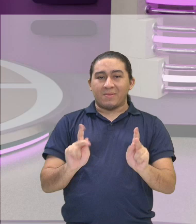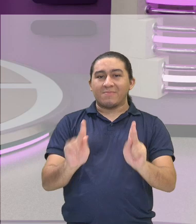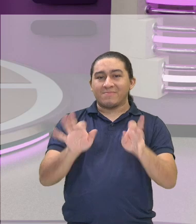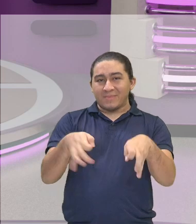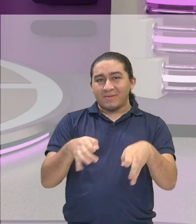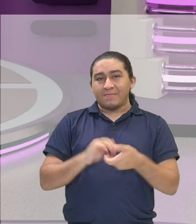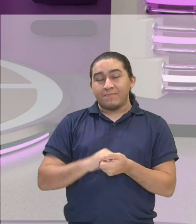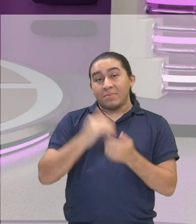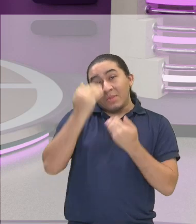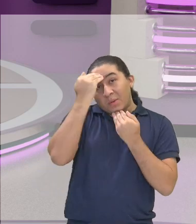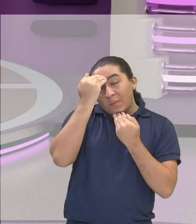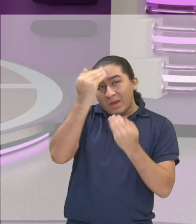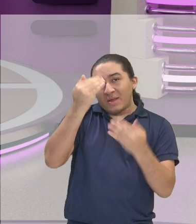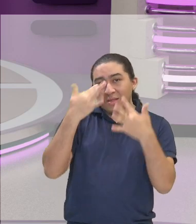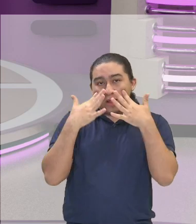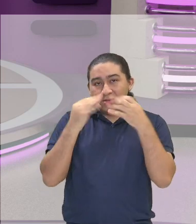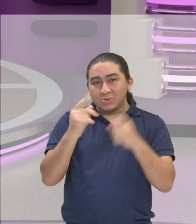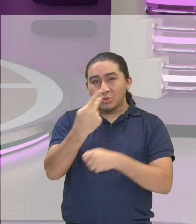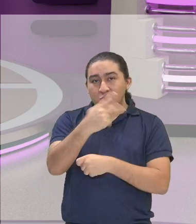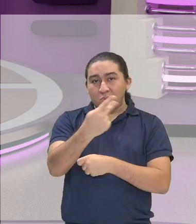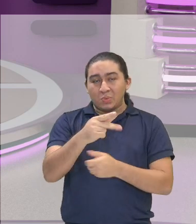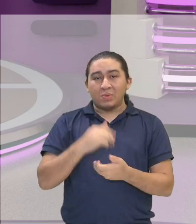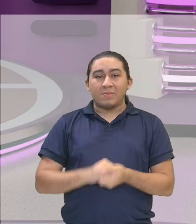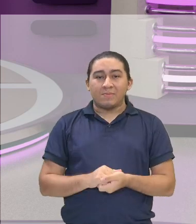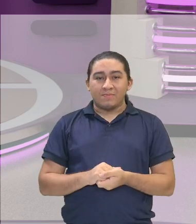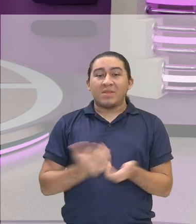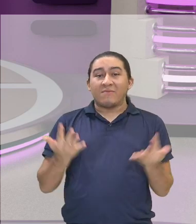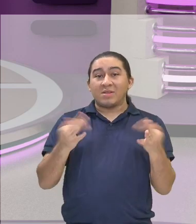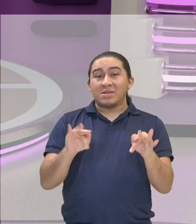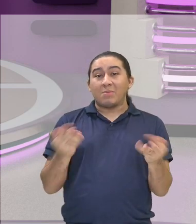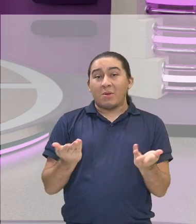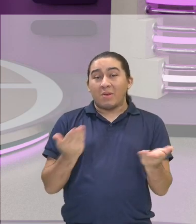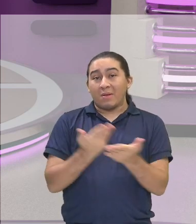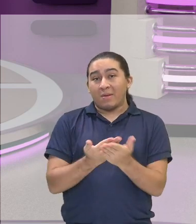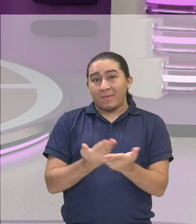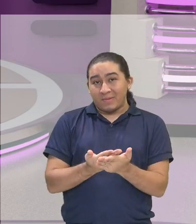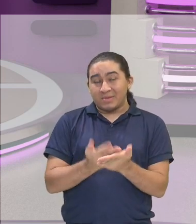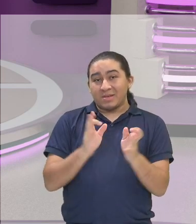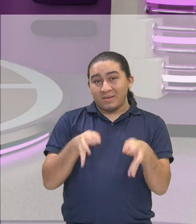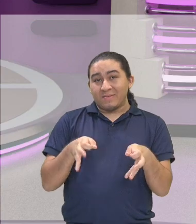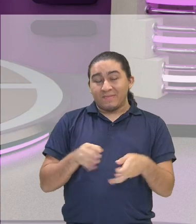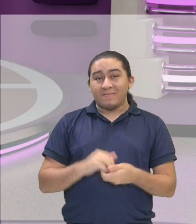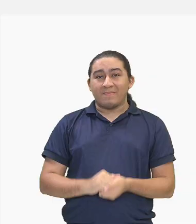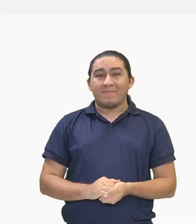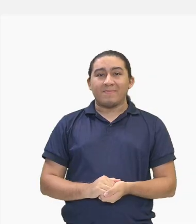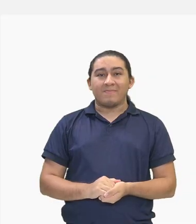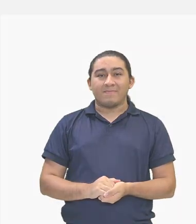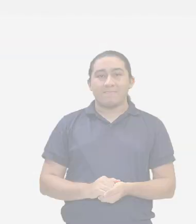Eu agradeço muito a atenção de vocês e finalizamos aqui a nossa segunda revisão.